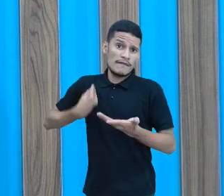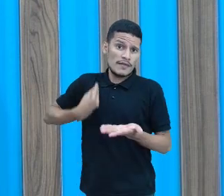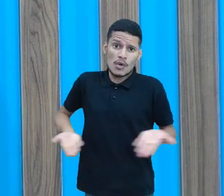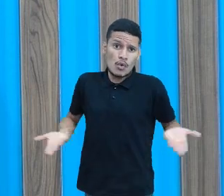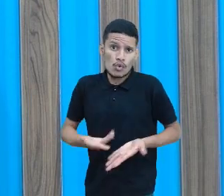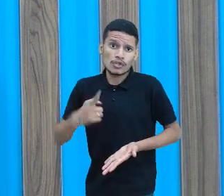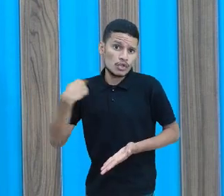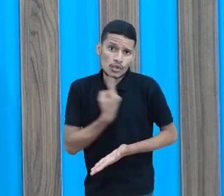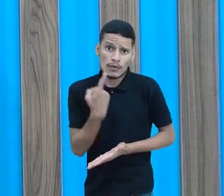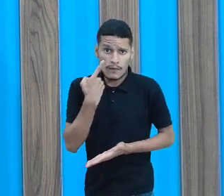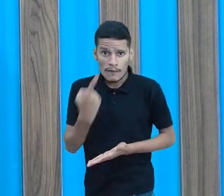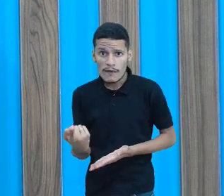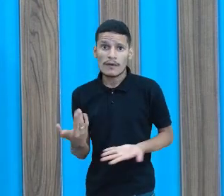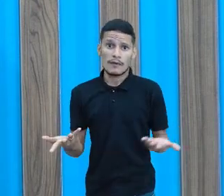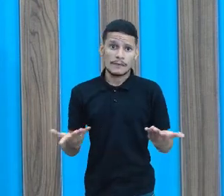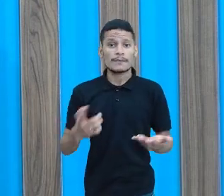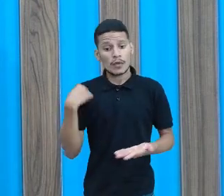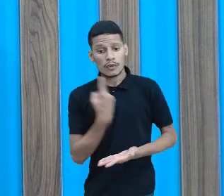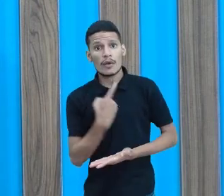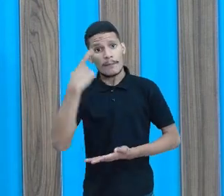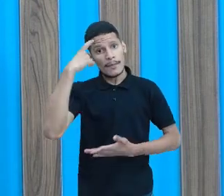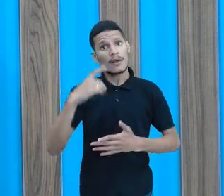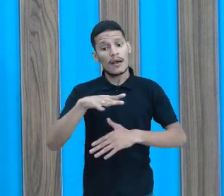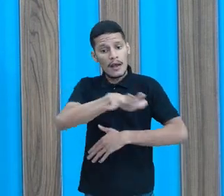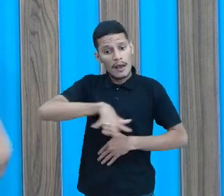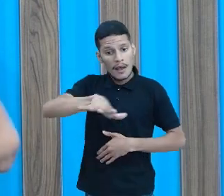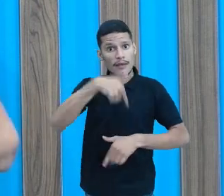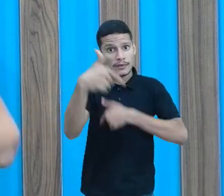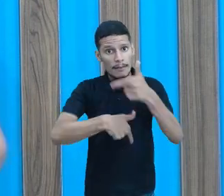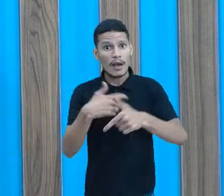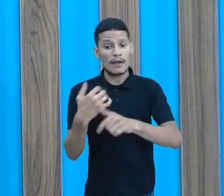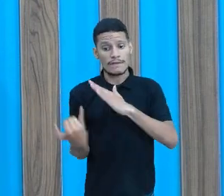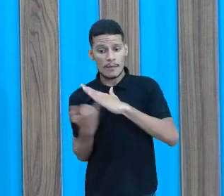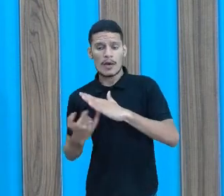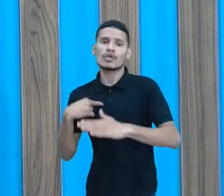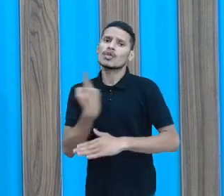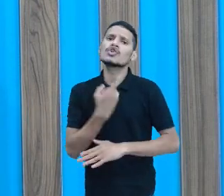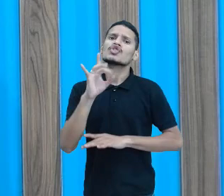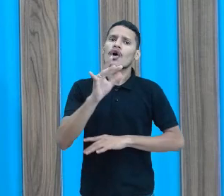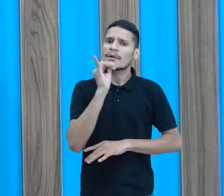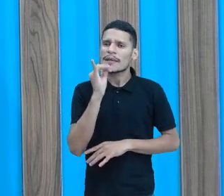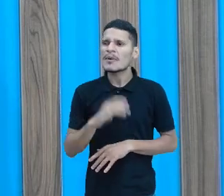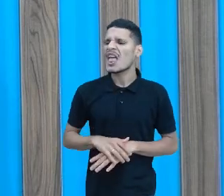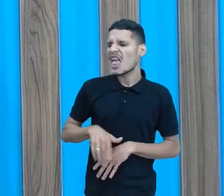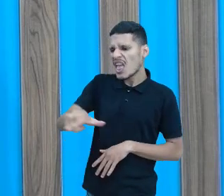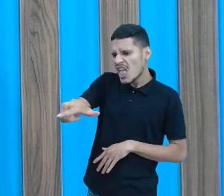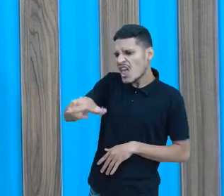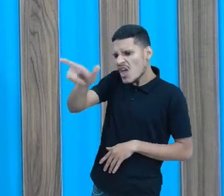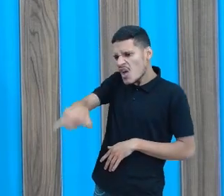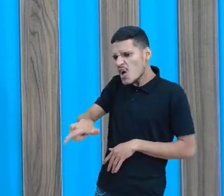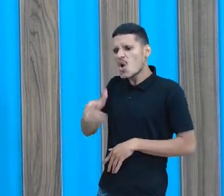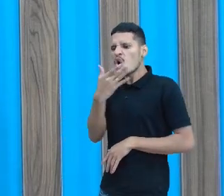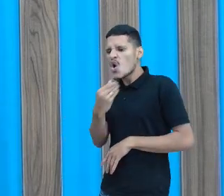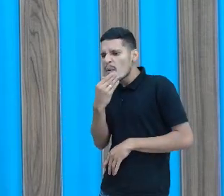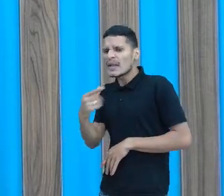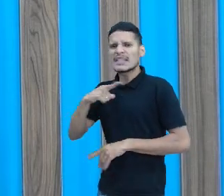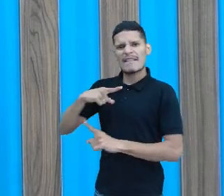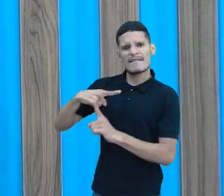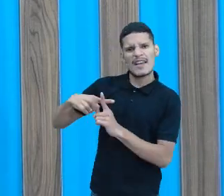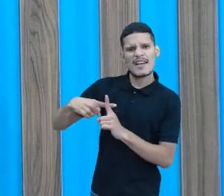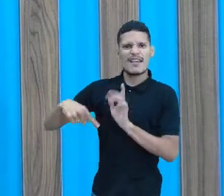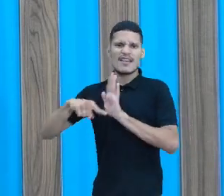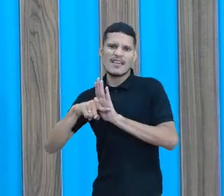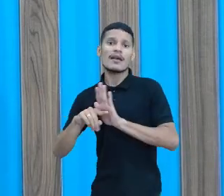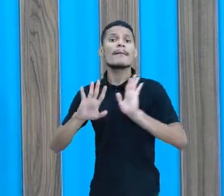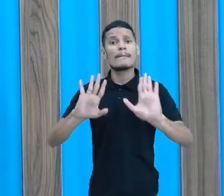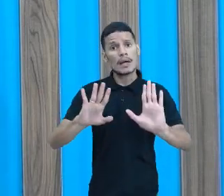hoje e que, ao pensar esse mundo do trabalho informal, a gente não pode só colocar ali de forma técnica e dizer assim, mas aqui existem suas vantagens e tal. É